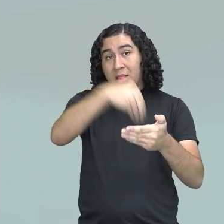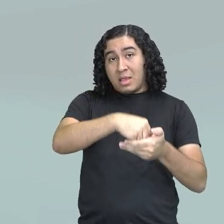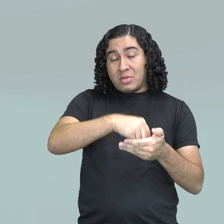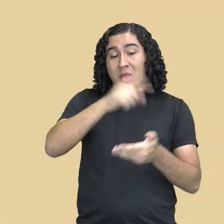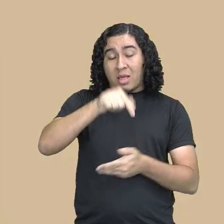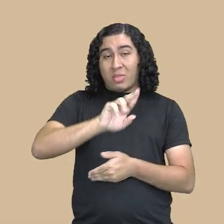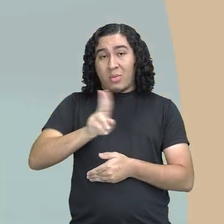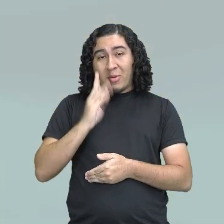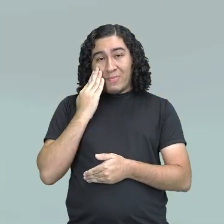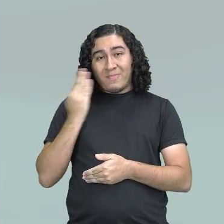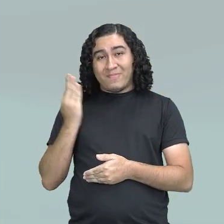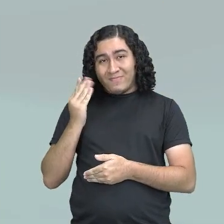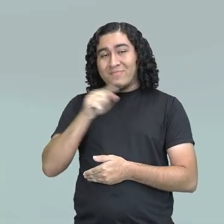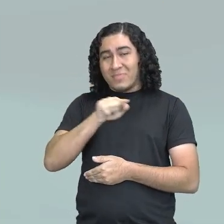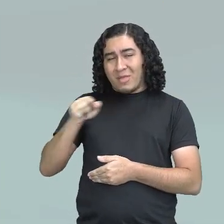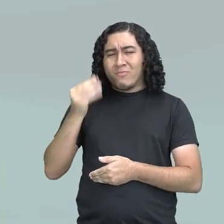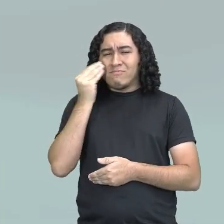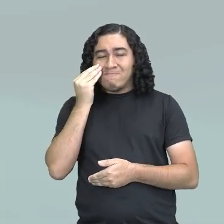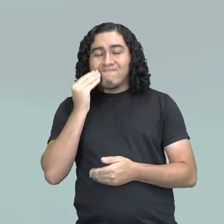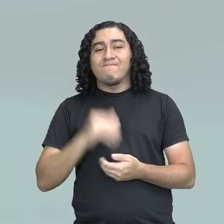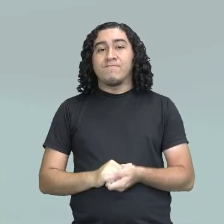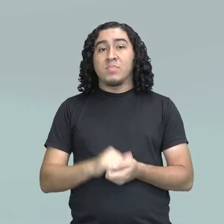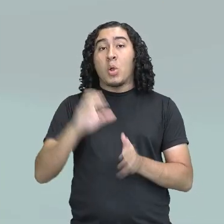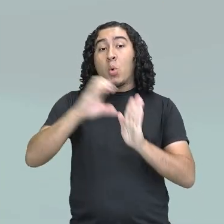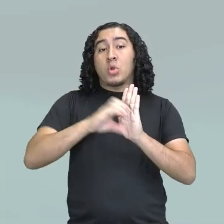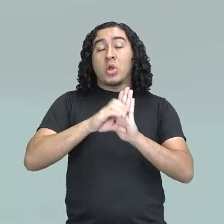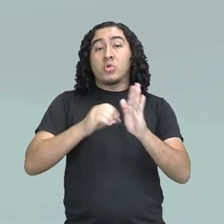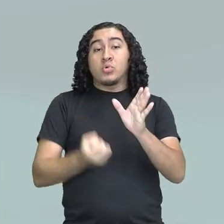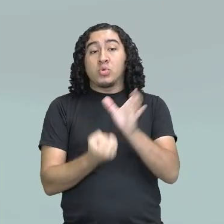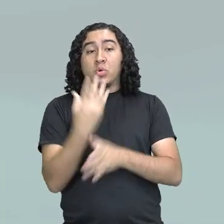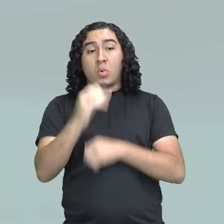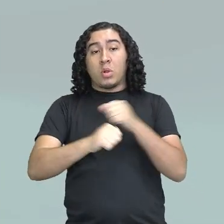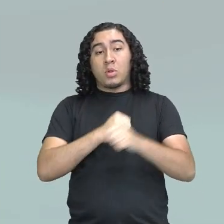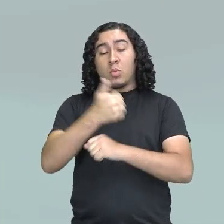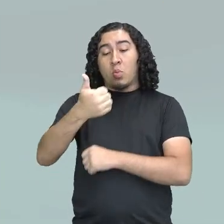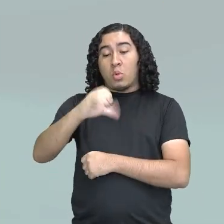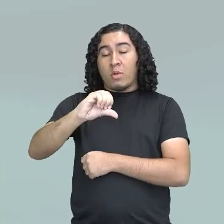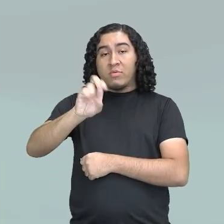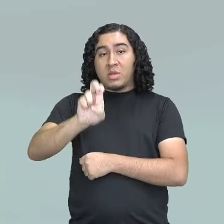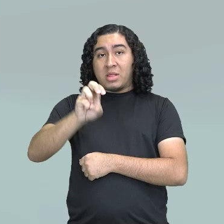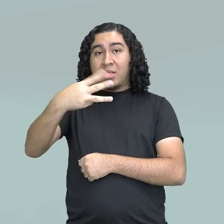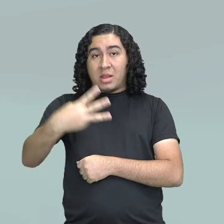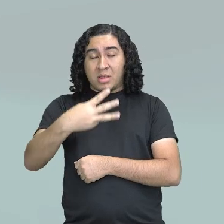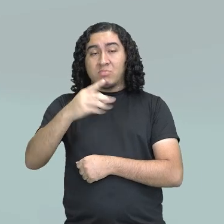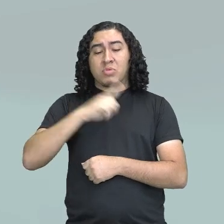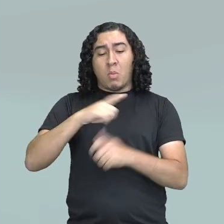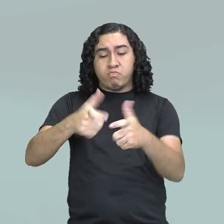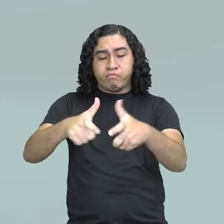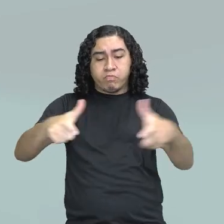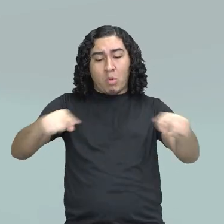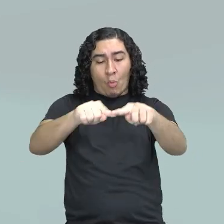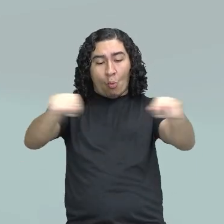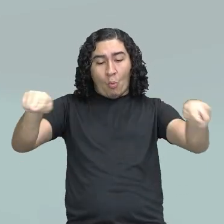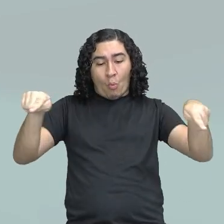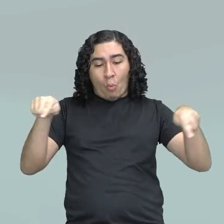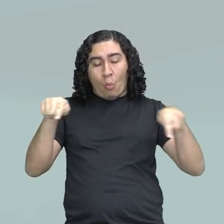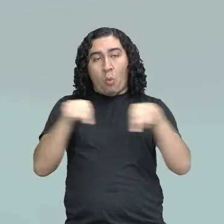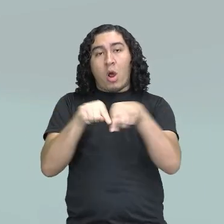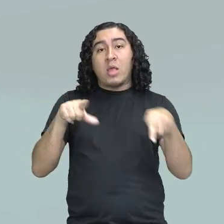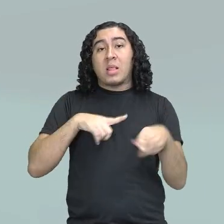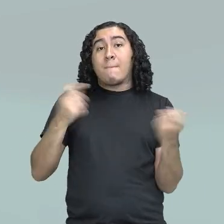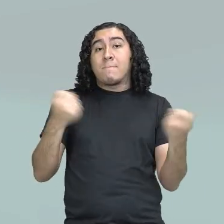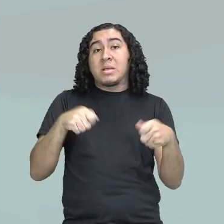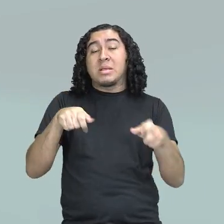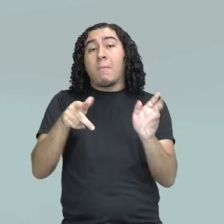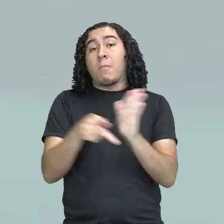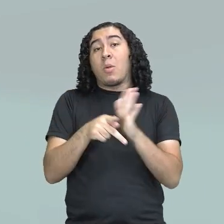Amazônia Legal. Esse conceito foi instituído em 1953 e seus limites territoriais decorrem da